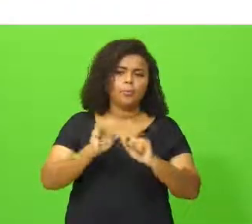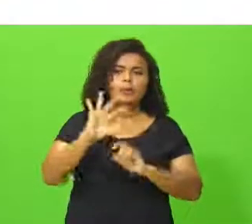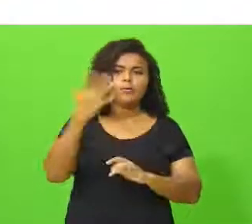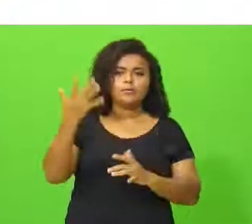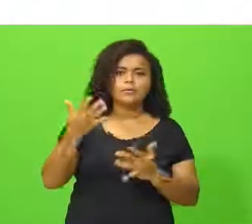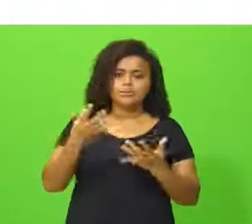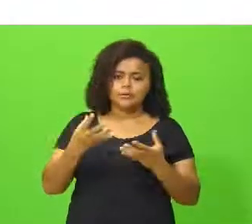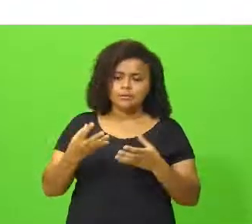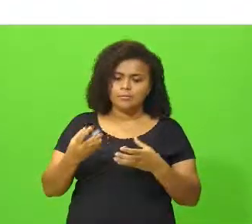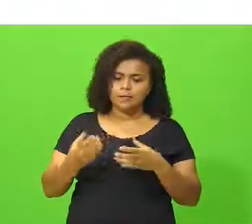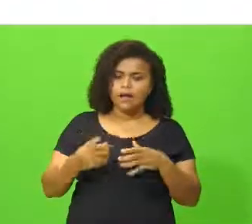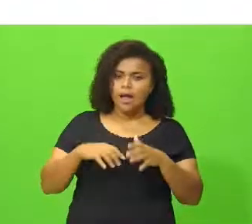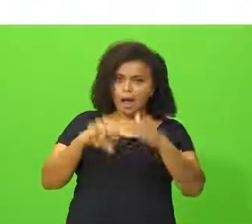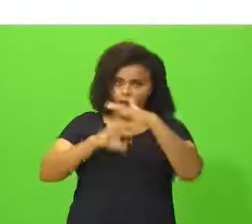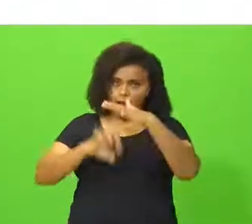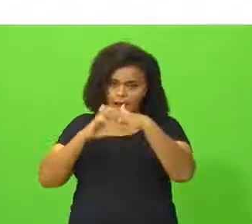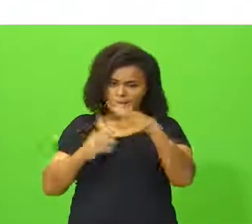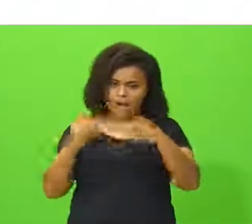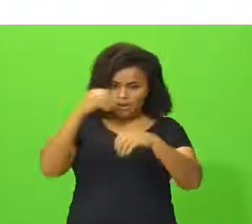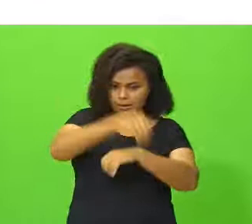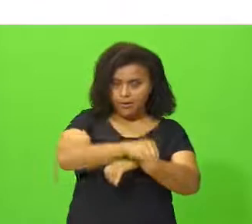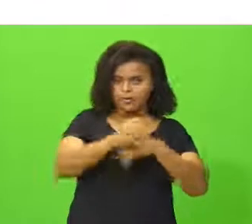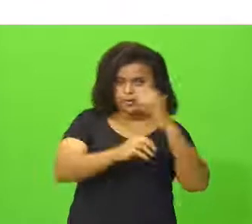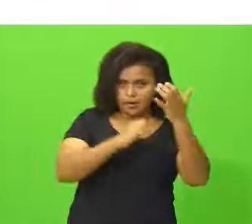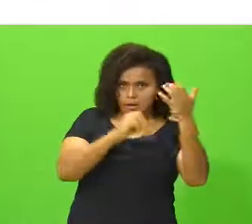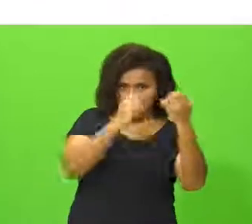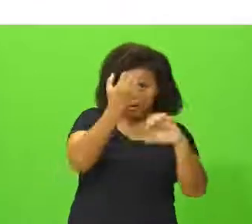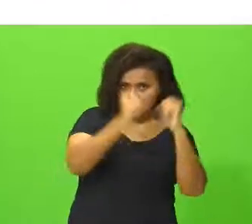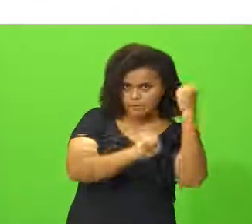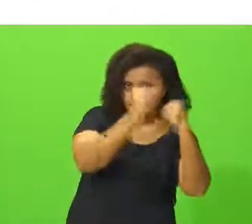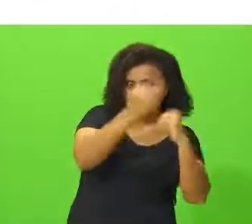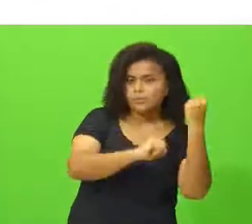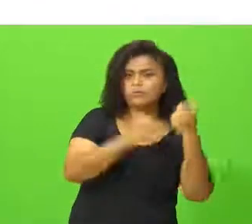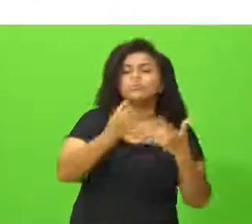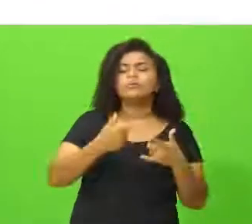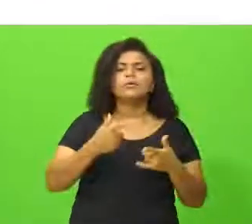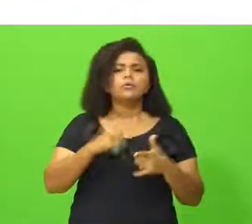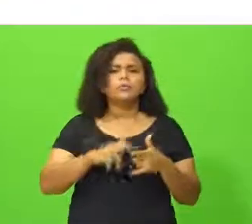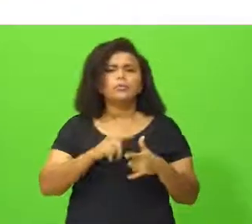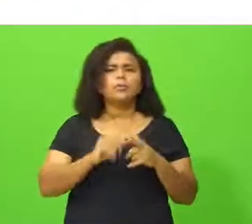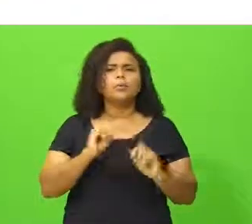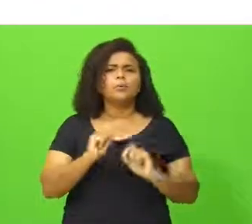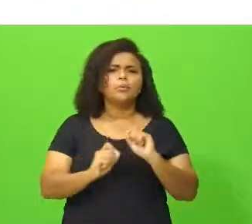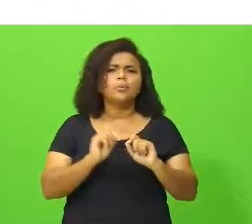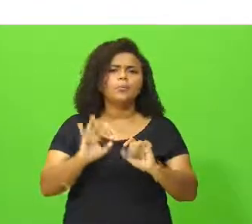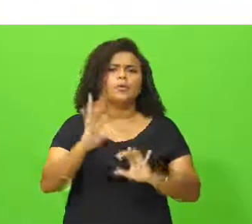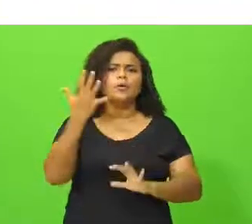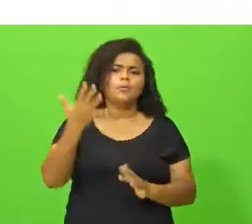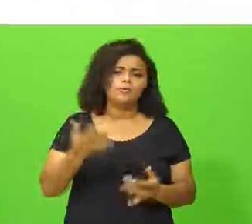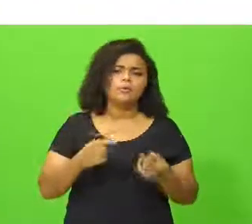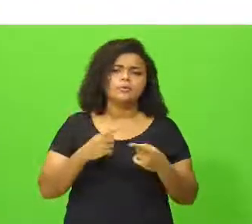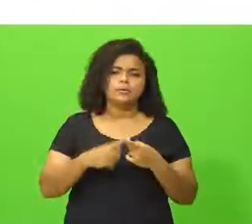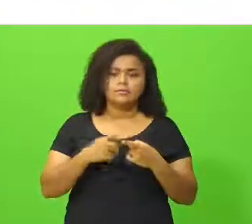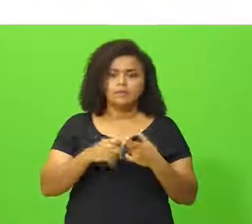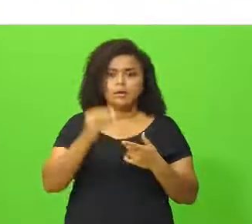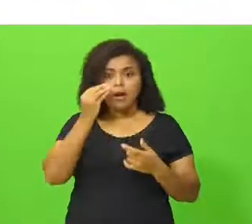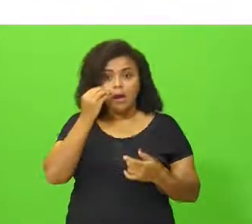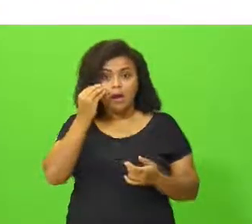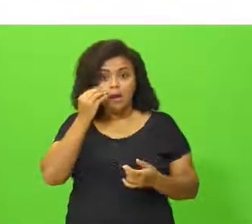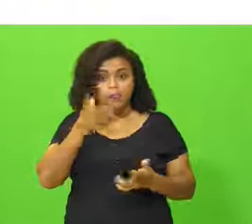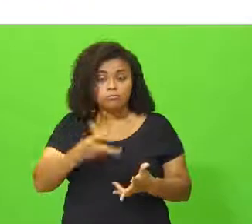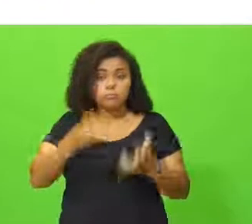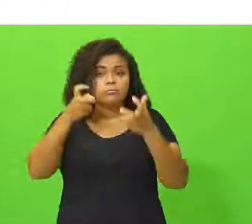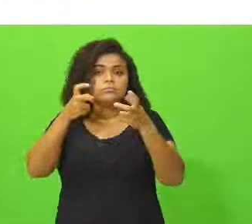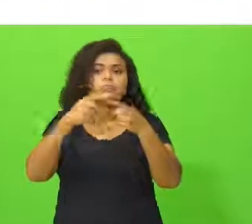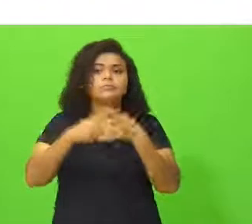das indústrias na cidade vão trazer, né? Chegando até hoje nós vamos perceber bem nitidamente